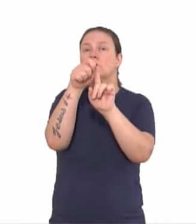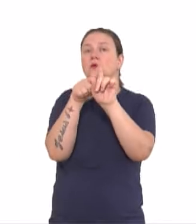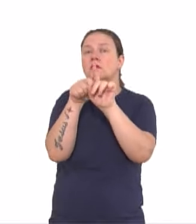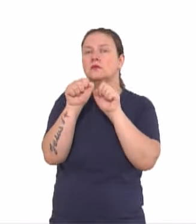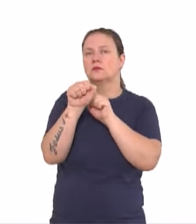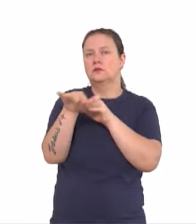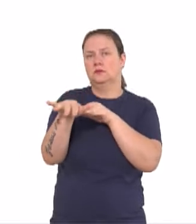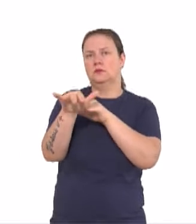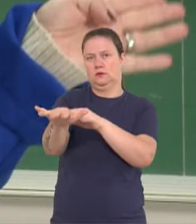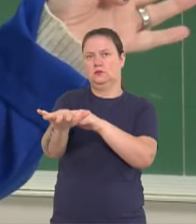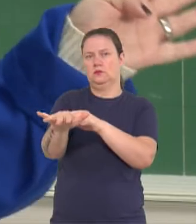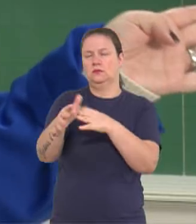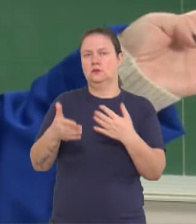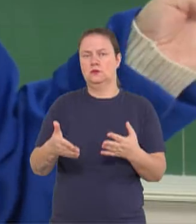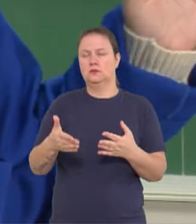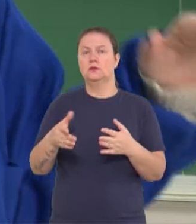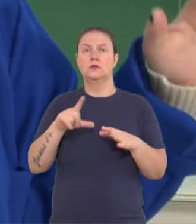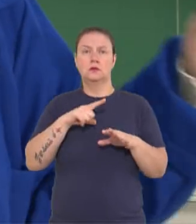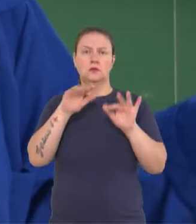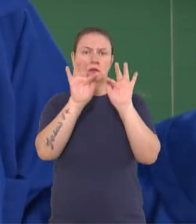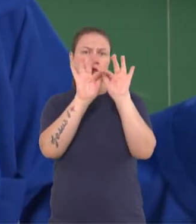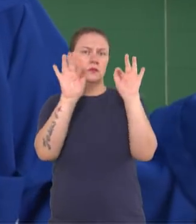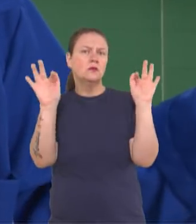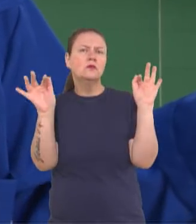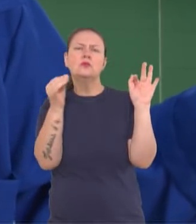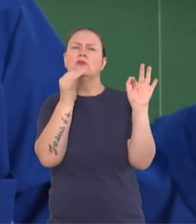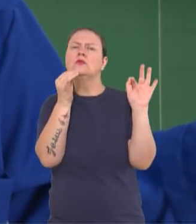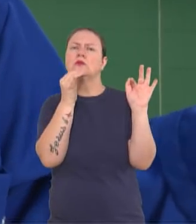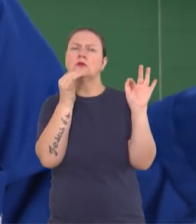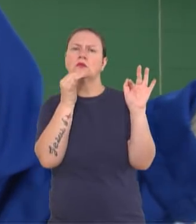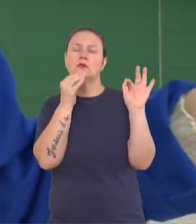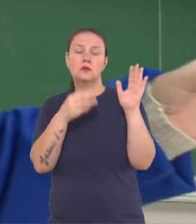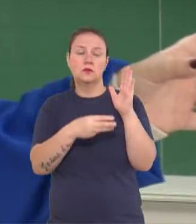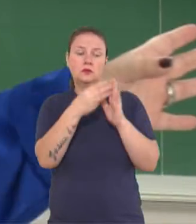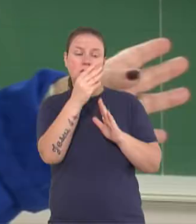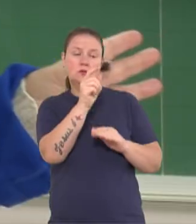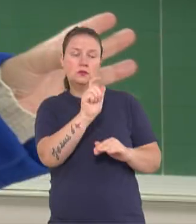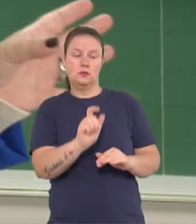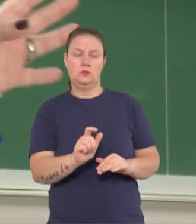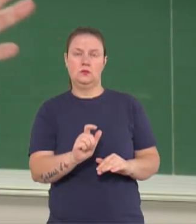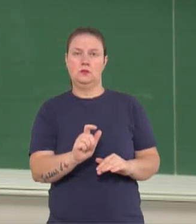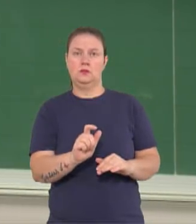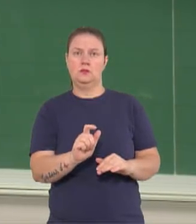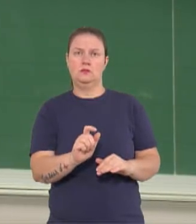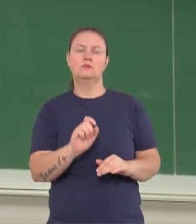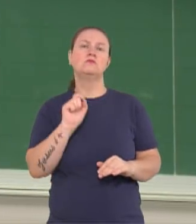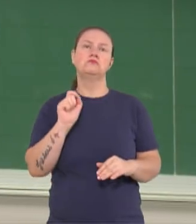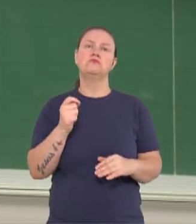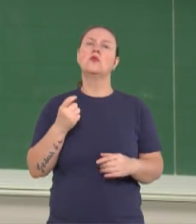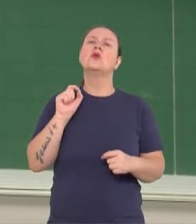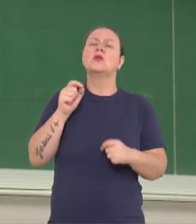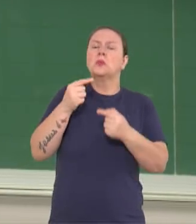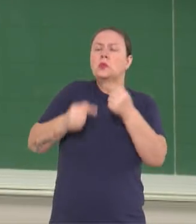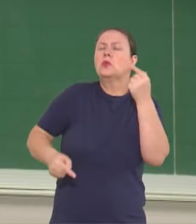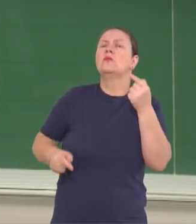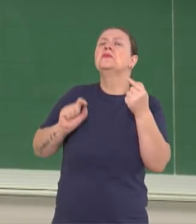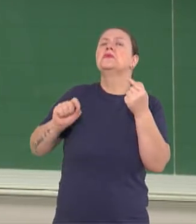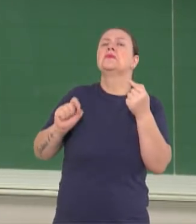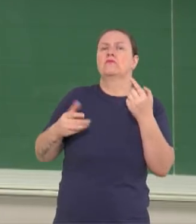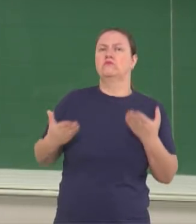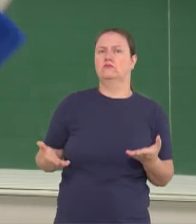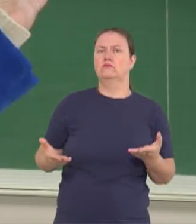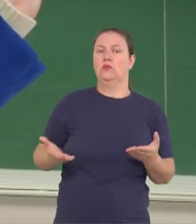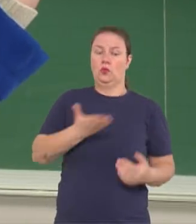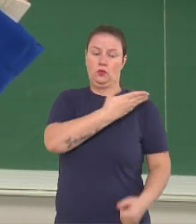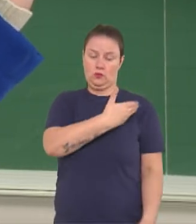bom exemplo de terceira pessoa em impessoalidade, né? Então aqui, quem proíbe os eventos?